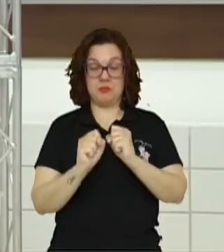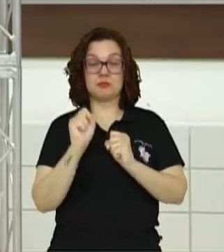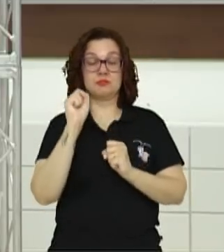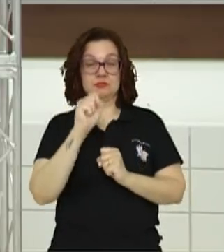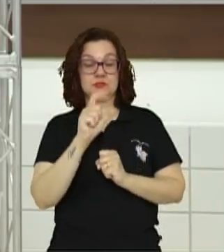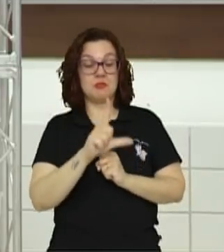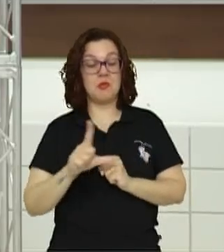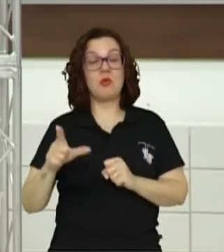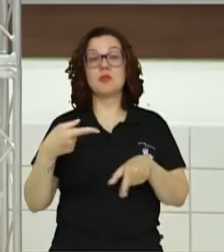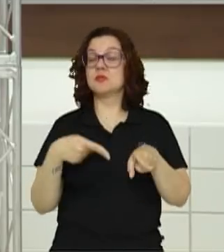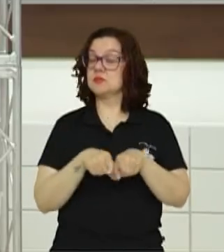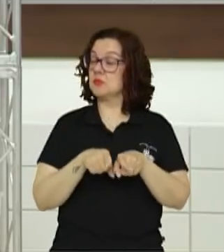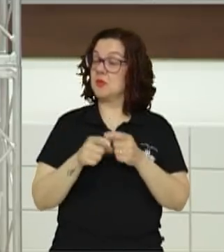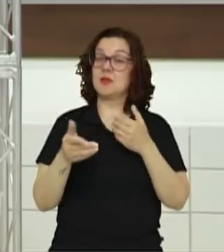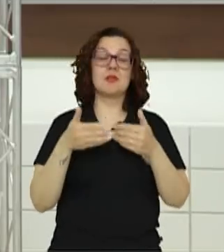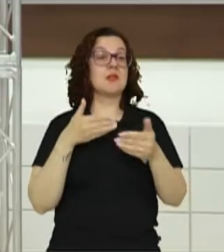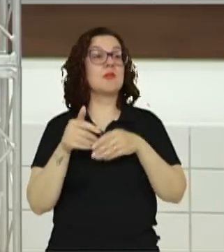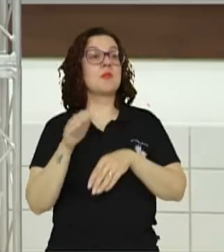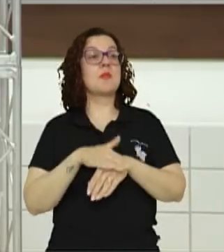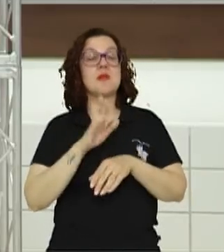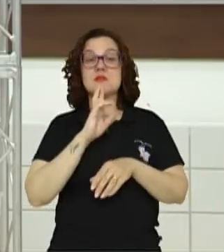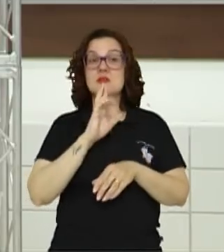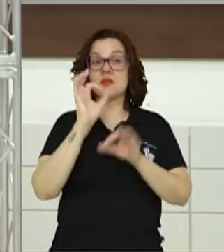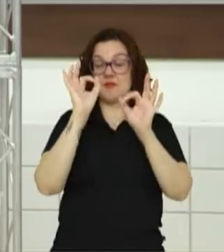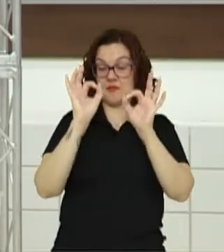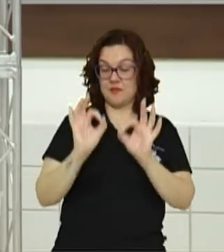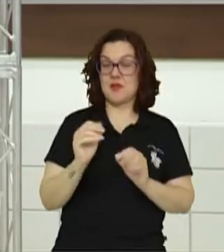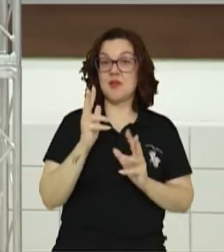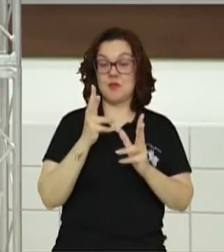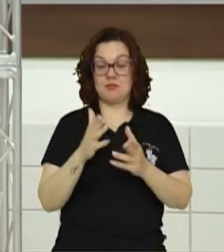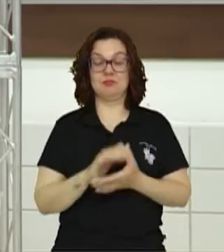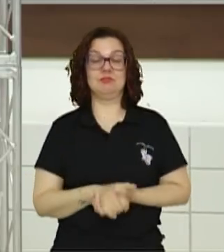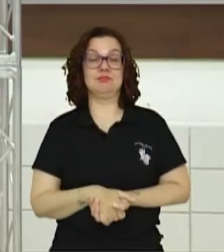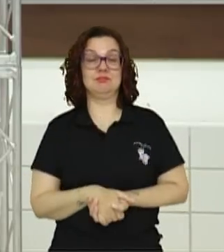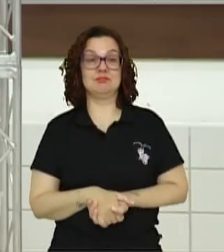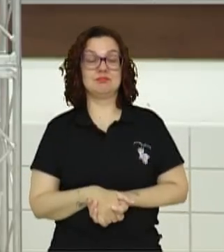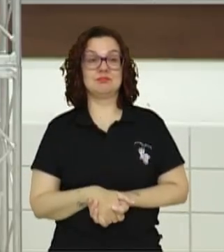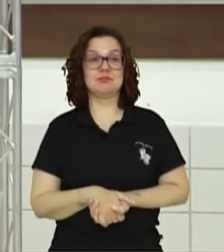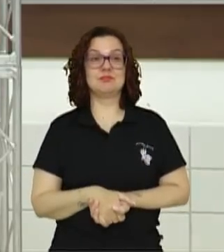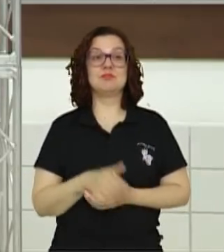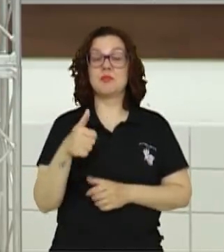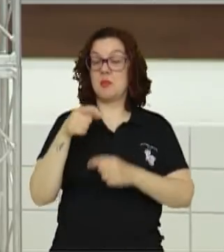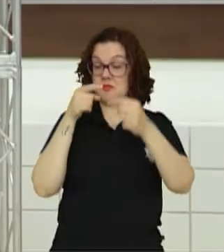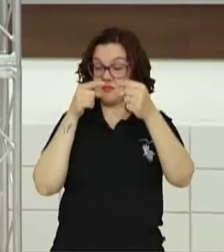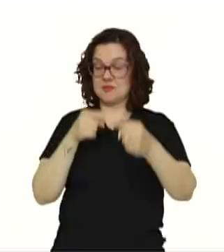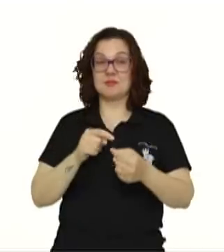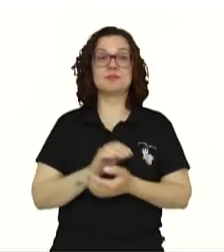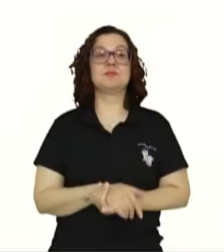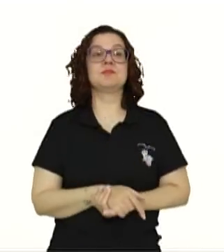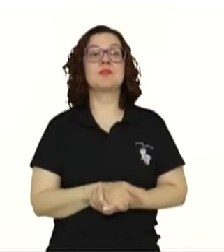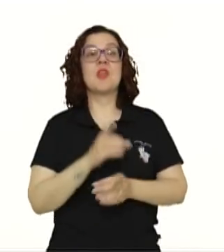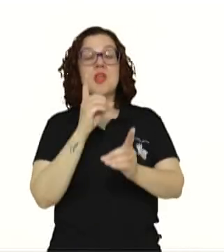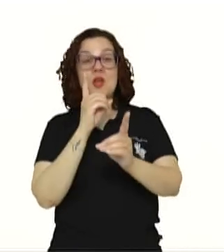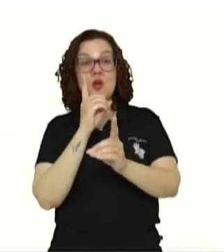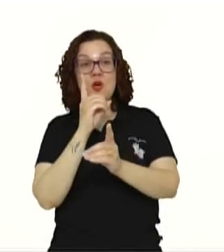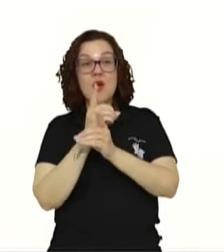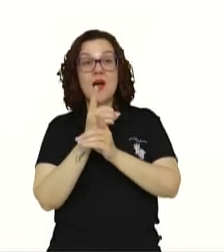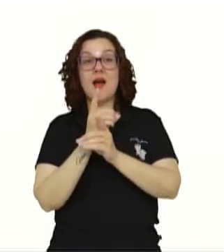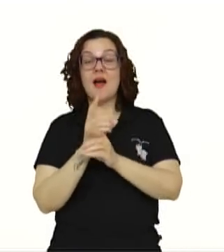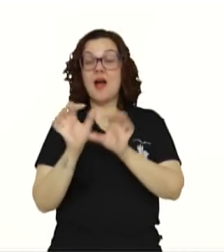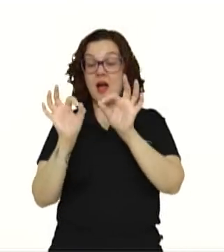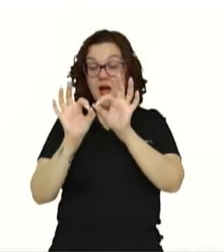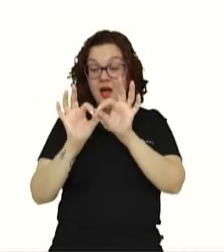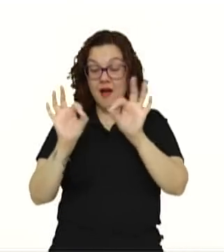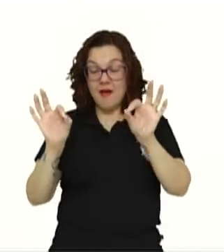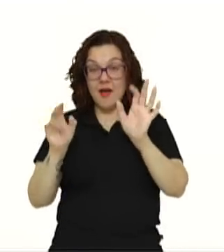minha lógica? Também. O que importa é que o resultado fique certo. Agora, mais um desafio para vocês. Encontre